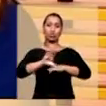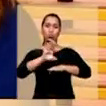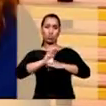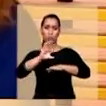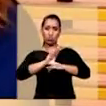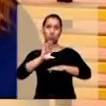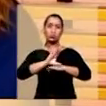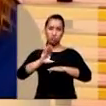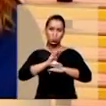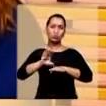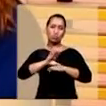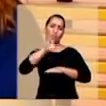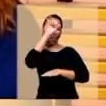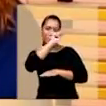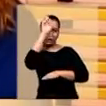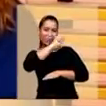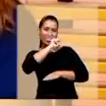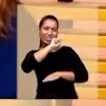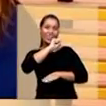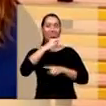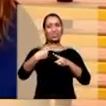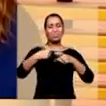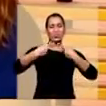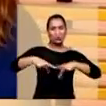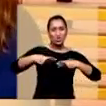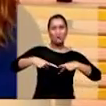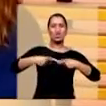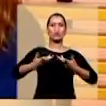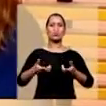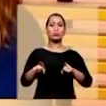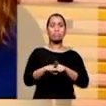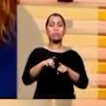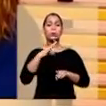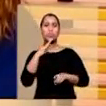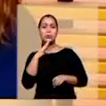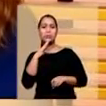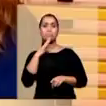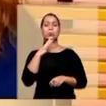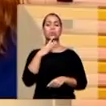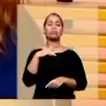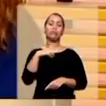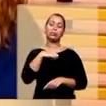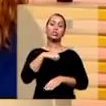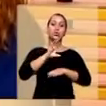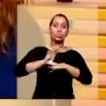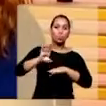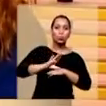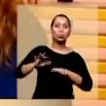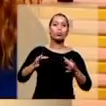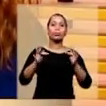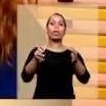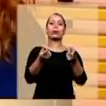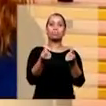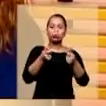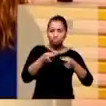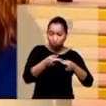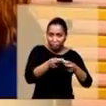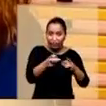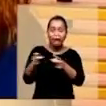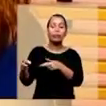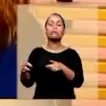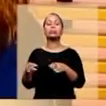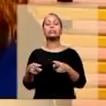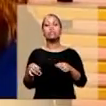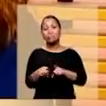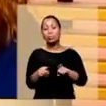qualificação, uma qualificação de comportamento, não só de conhecimento. Então, nós teremos o curso de técnico em vendas.